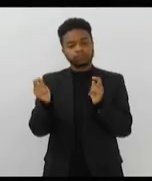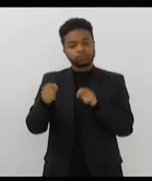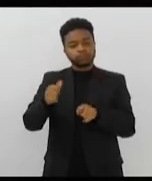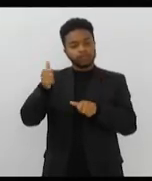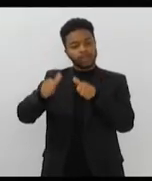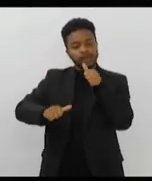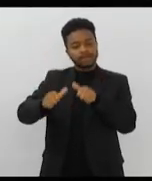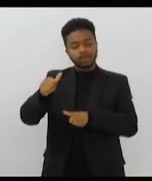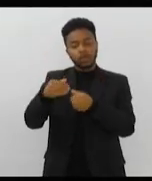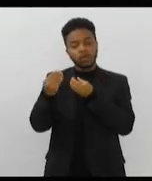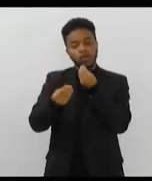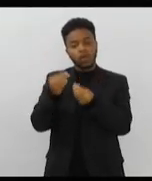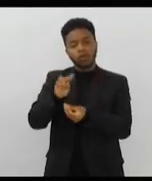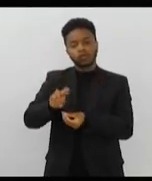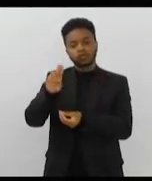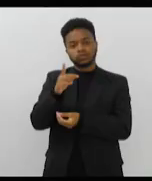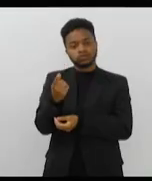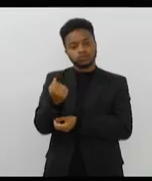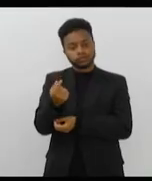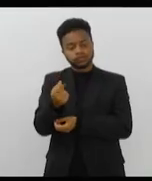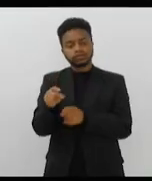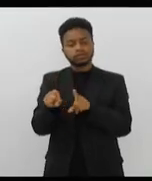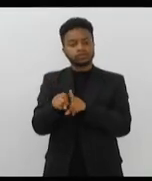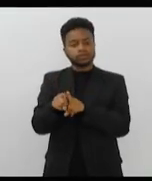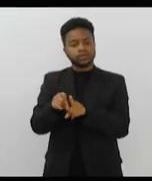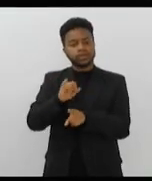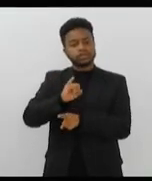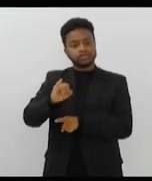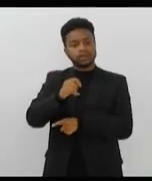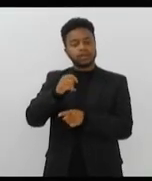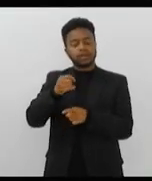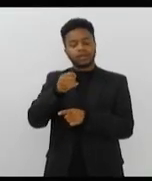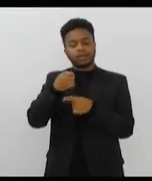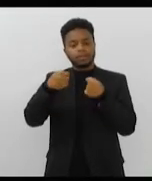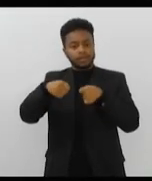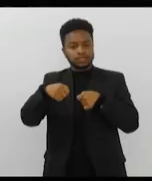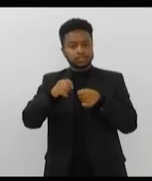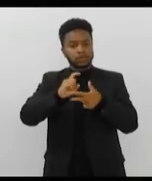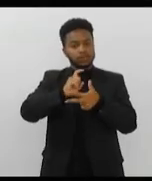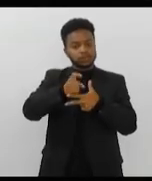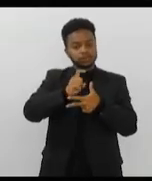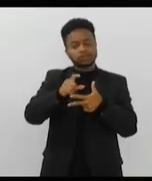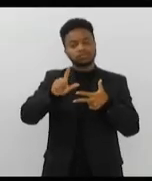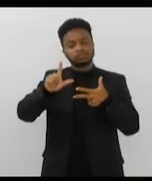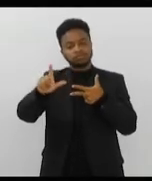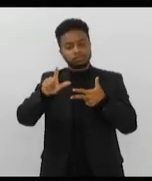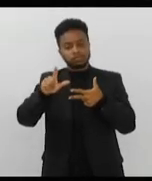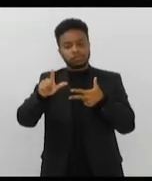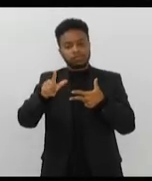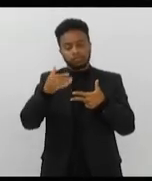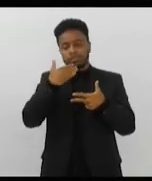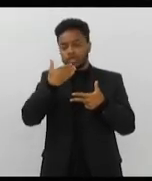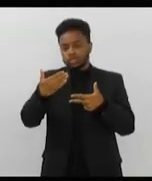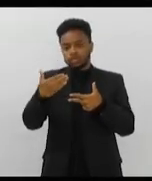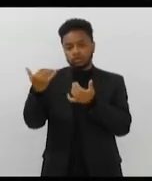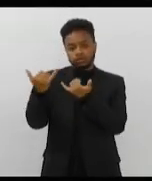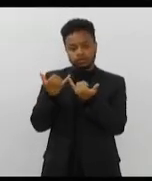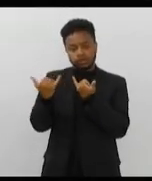verificação da aplicação dos recursos quando demandado pelos poderes executivos e legislativos.